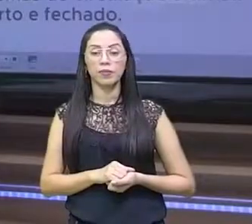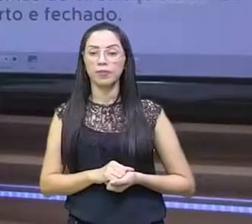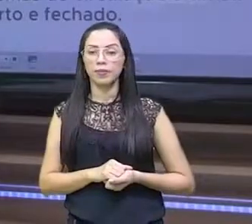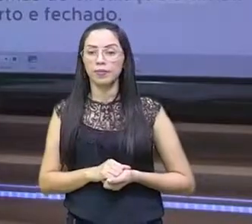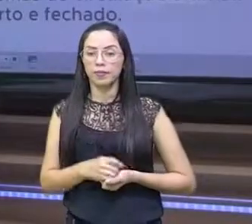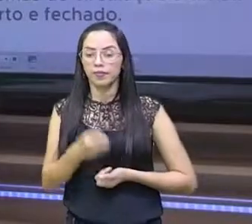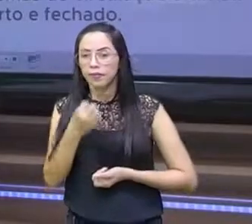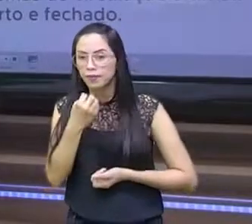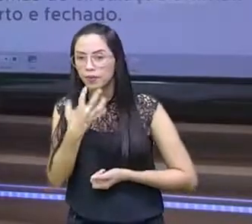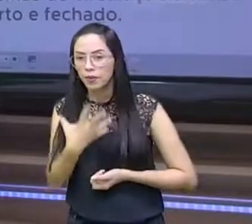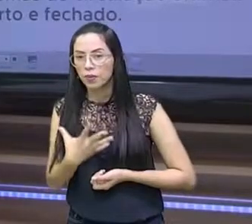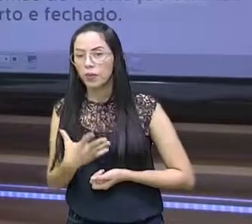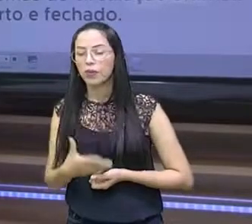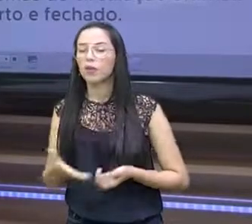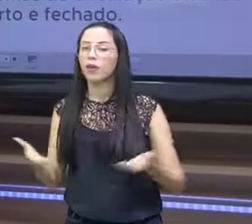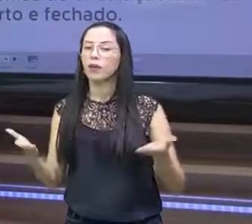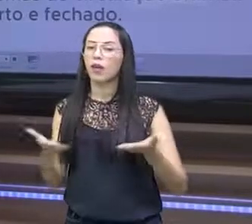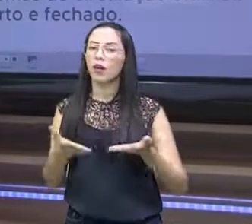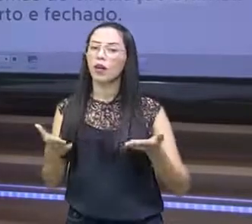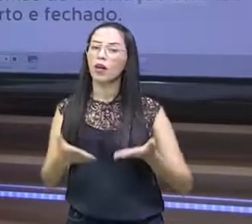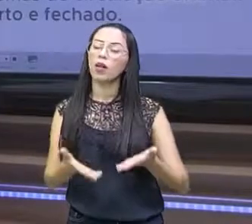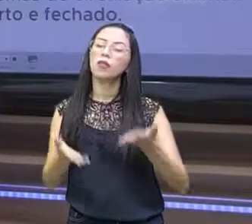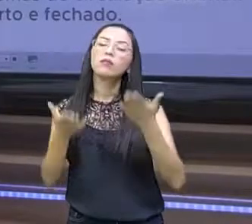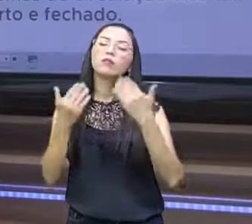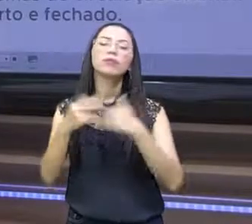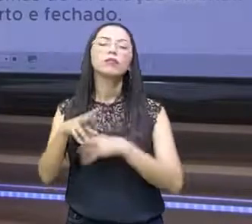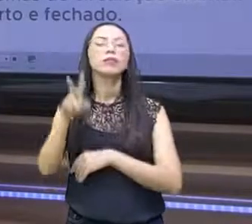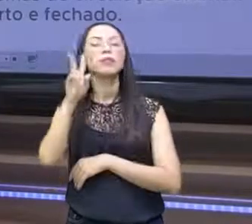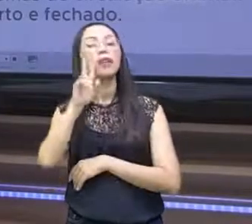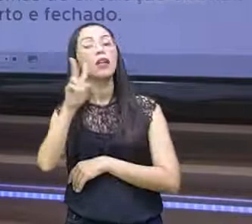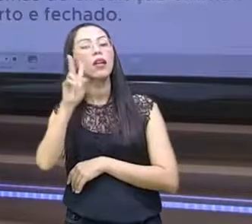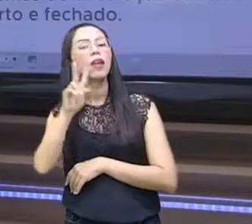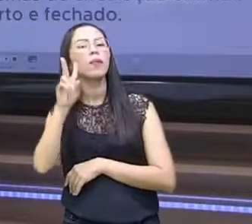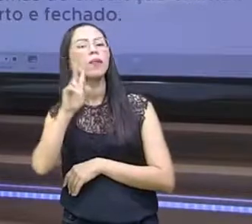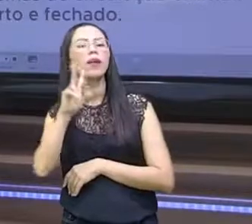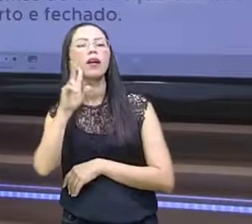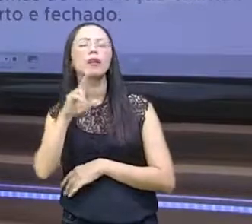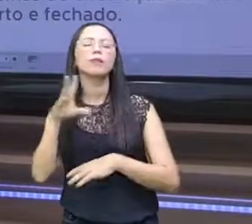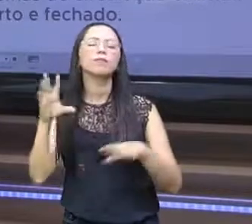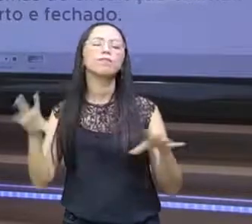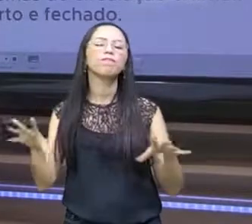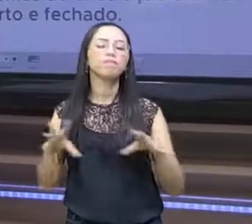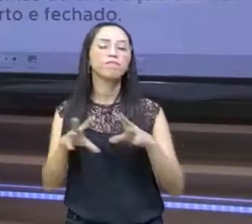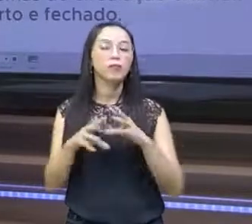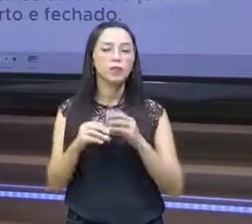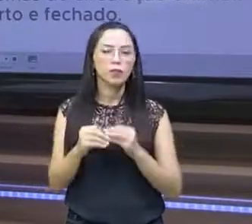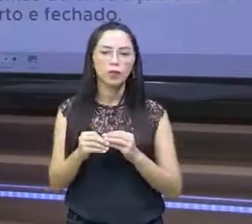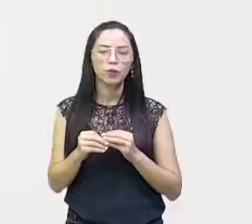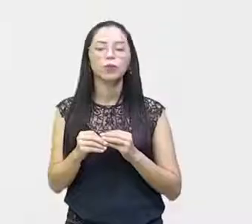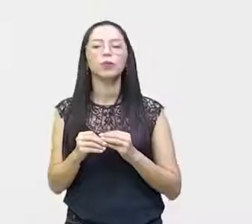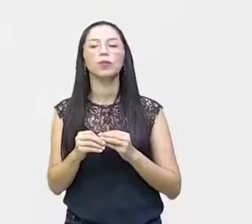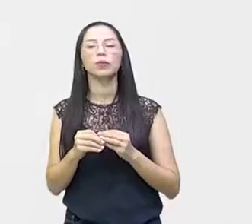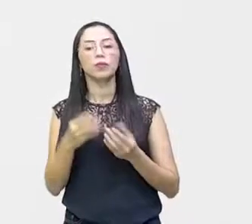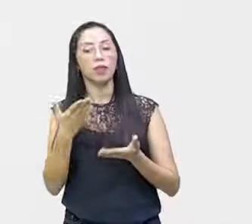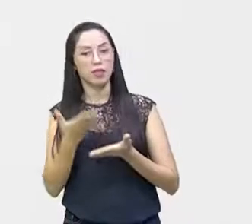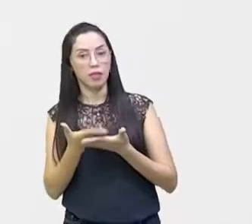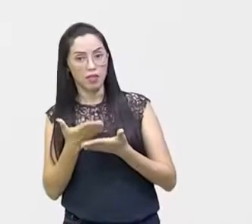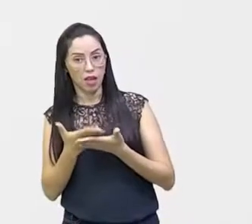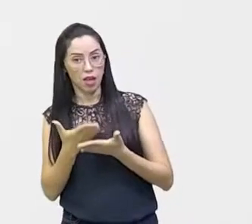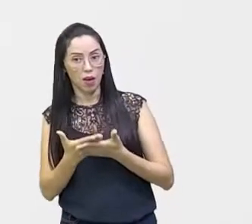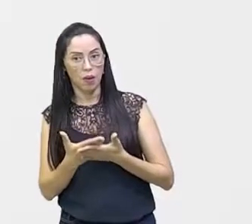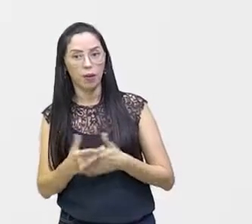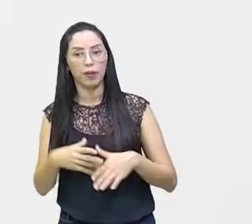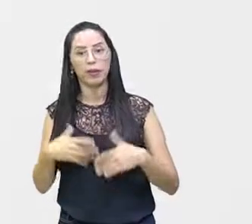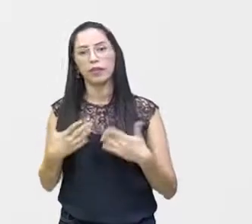Muito bem, agora nós vamos relembrar um pouquinho de tudo que nós vimos nessa aula.